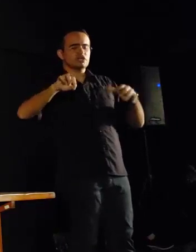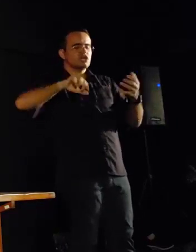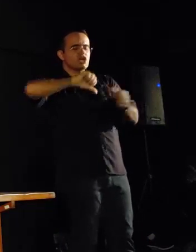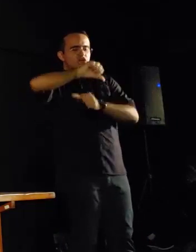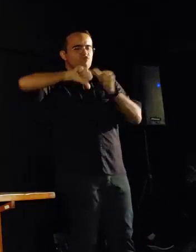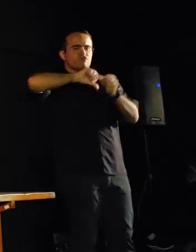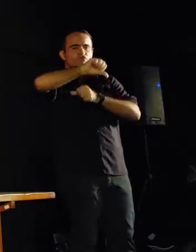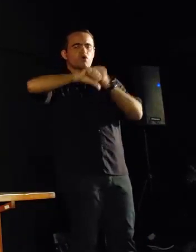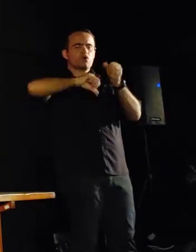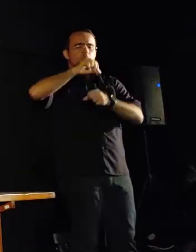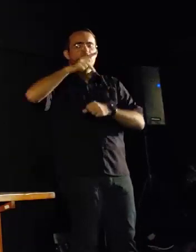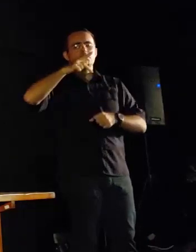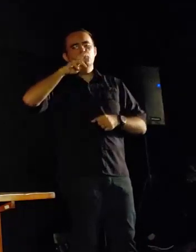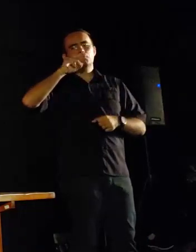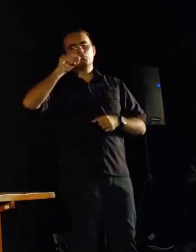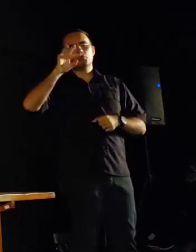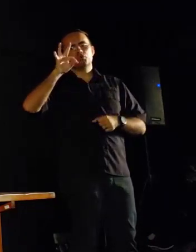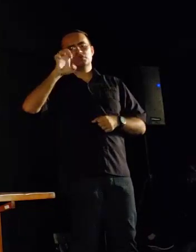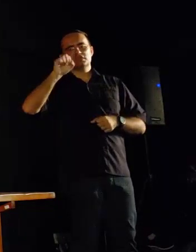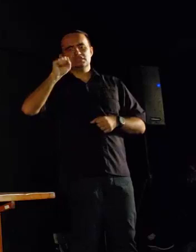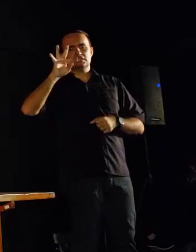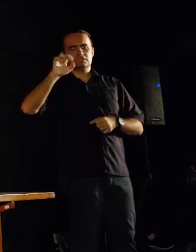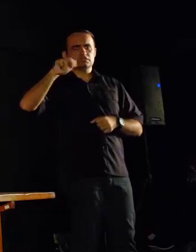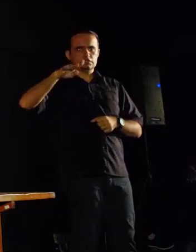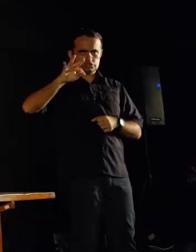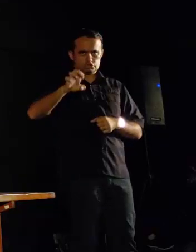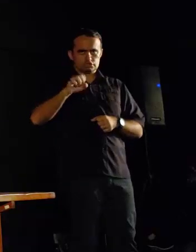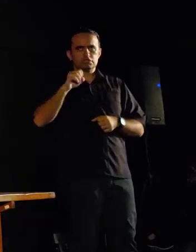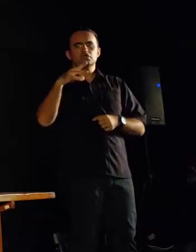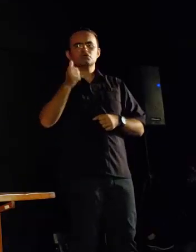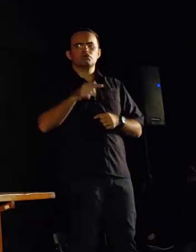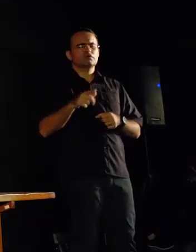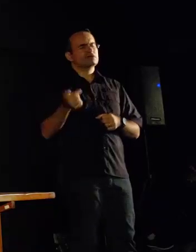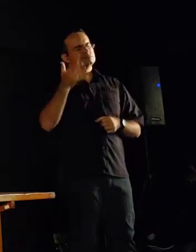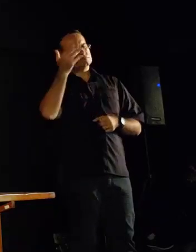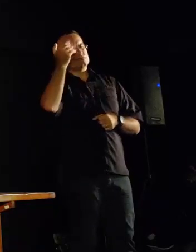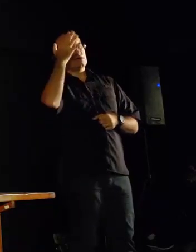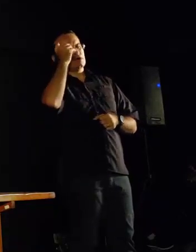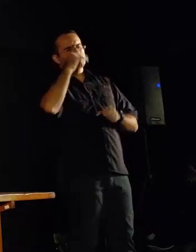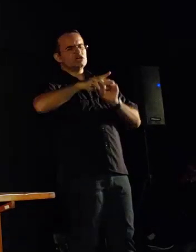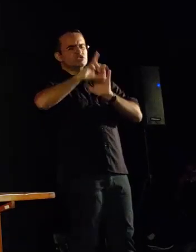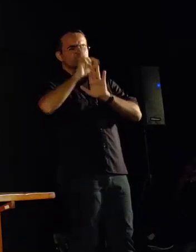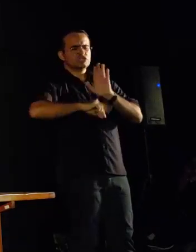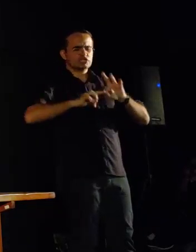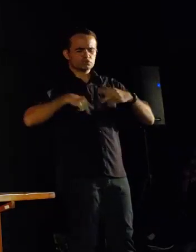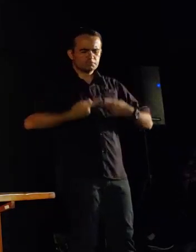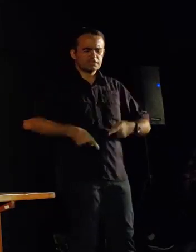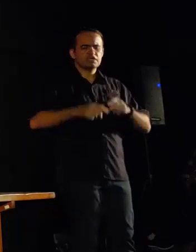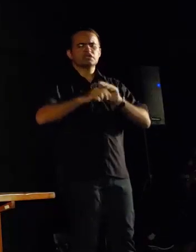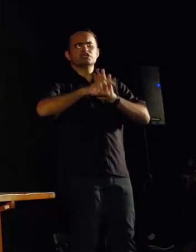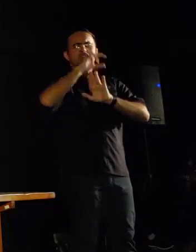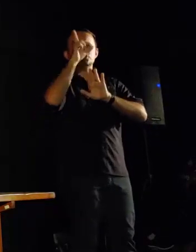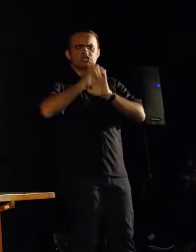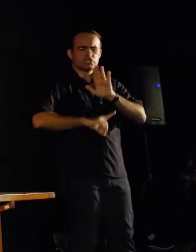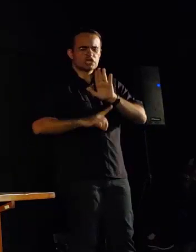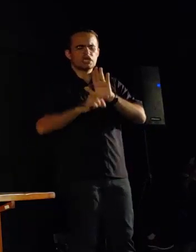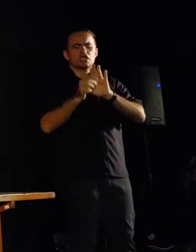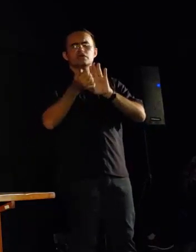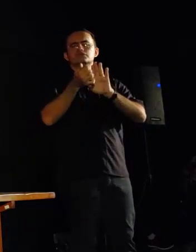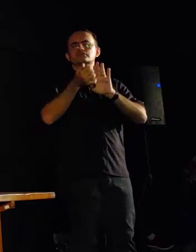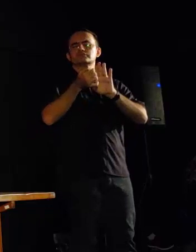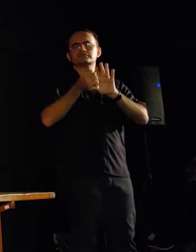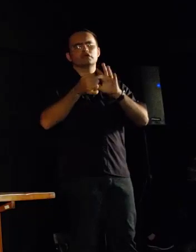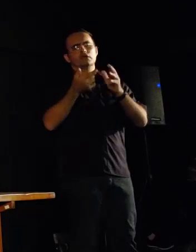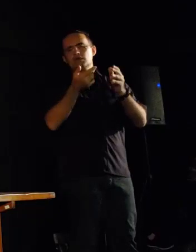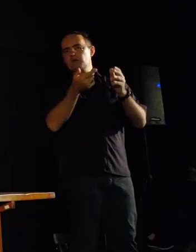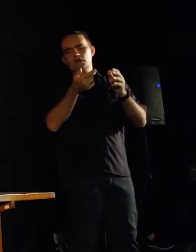dos maiores líderes de direitos civis, de direitos humanos, que hoje são tão vitupediados nas